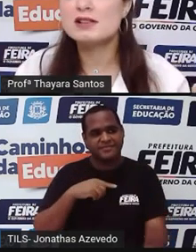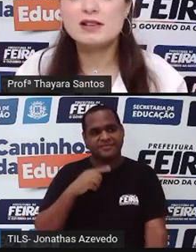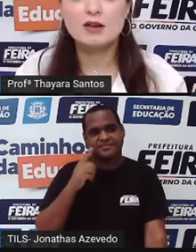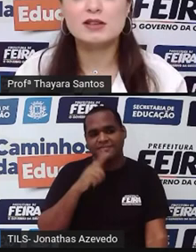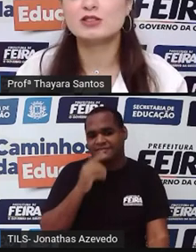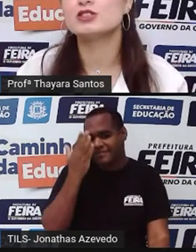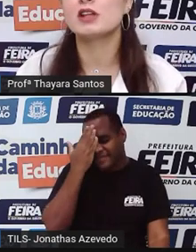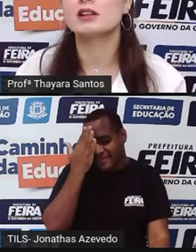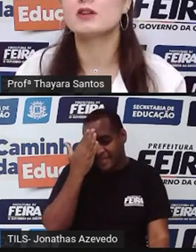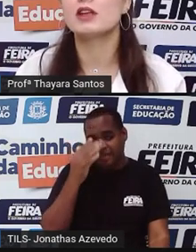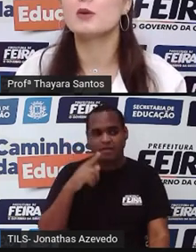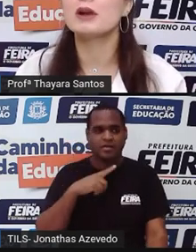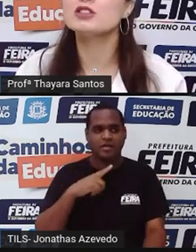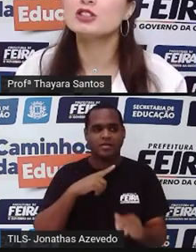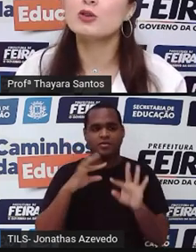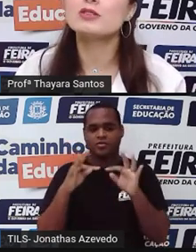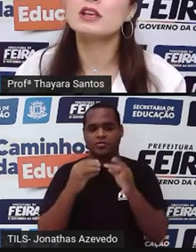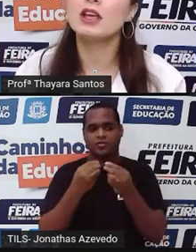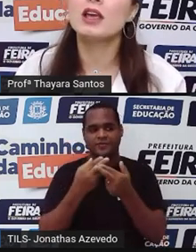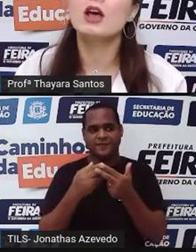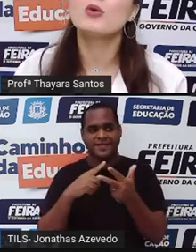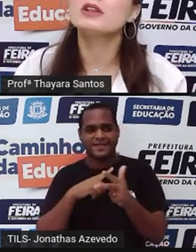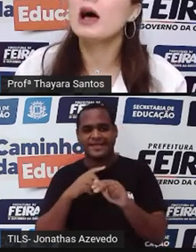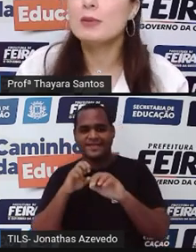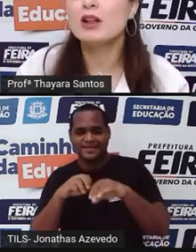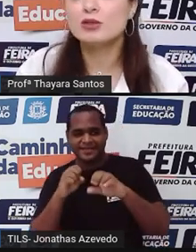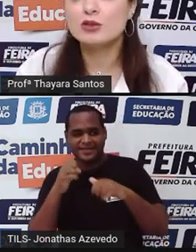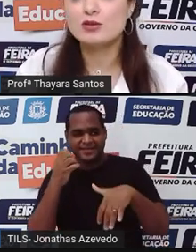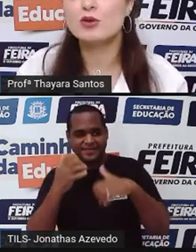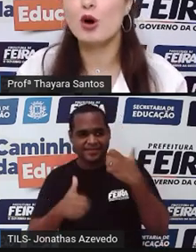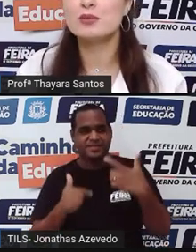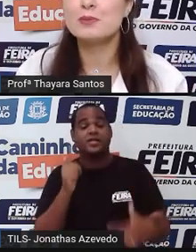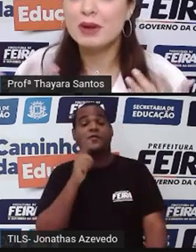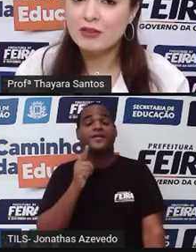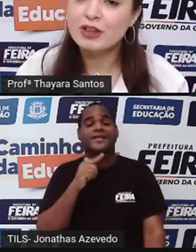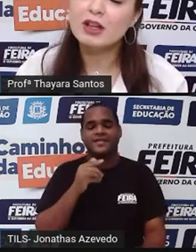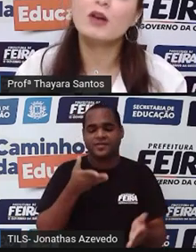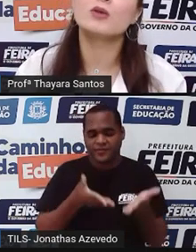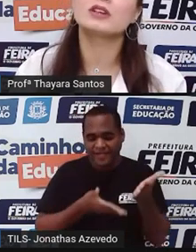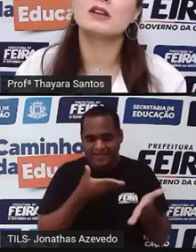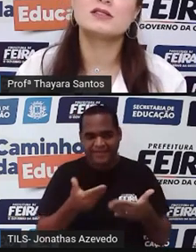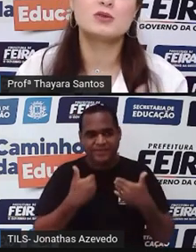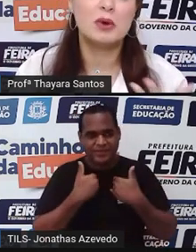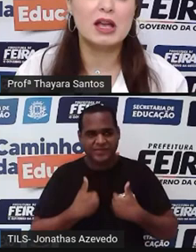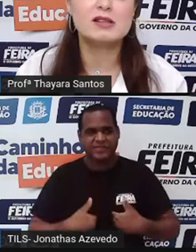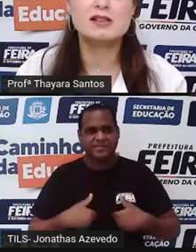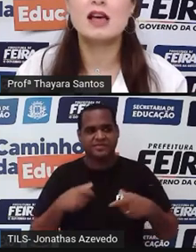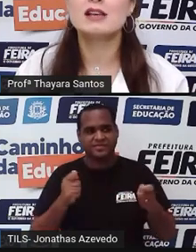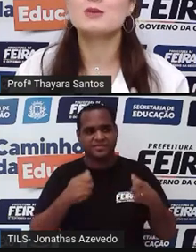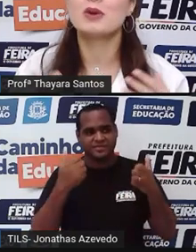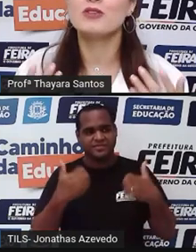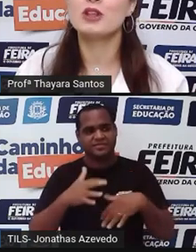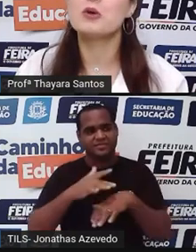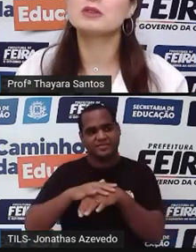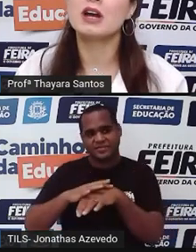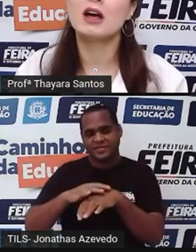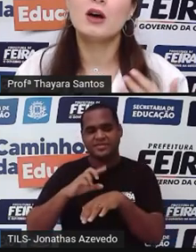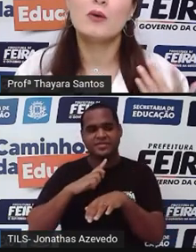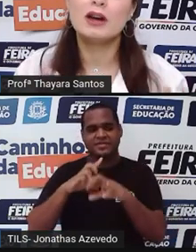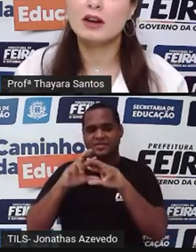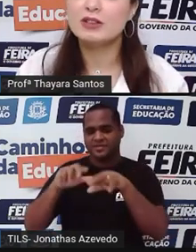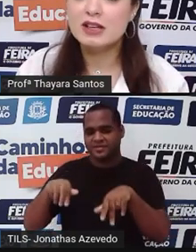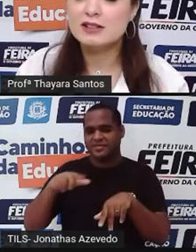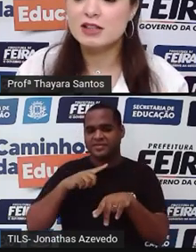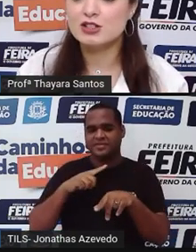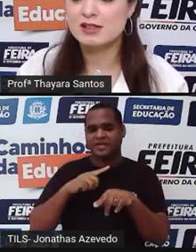sabe todas essas aulas que a gente tá vendo aqui para gente conseguir cuidar melhor do nosso corpo se prevenir contra essas doenças se prevenir